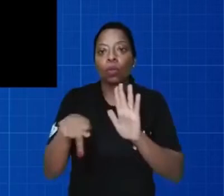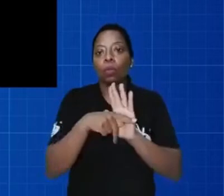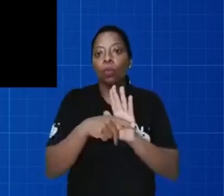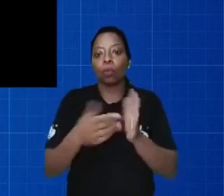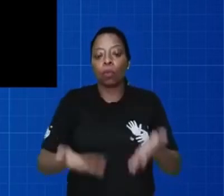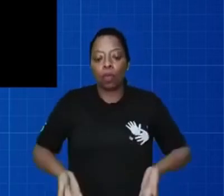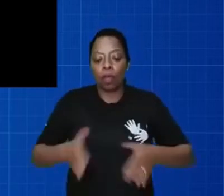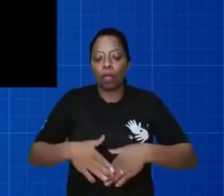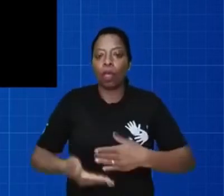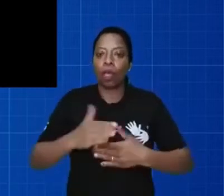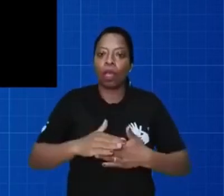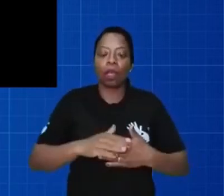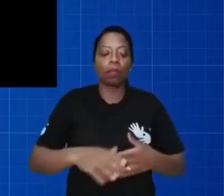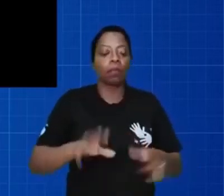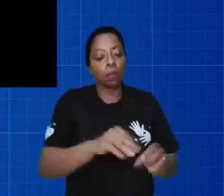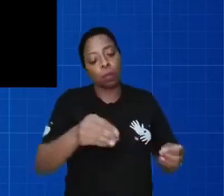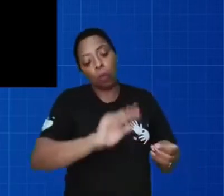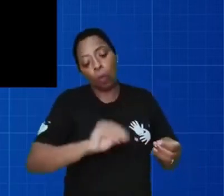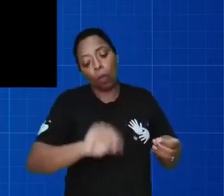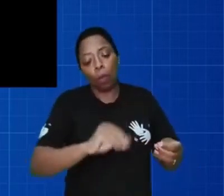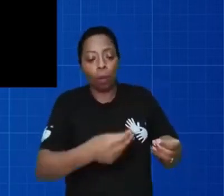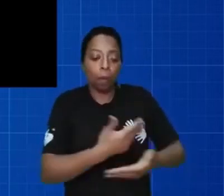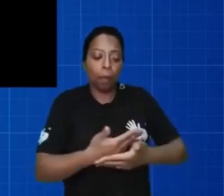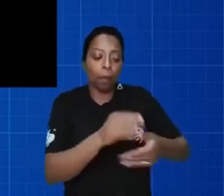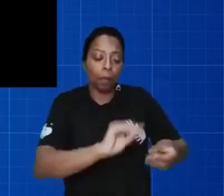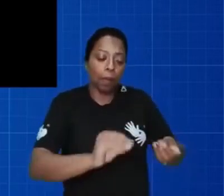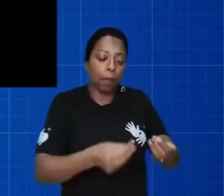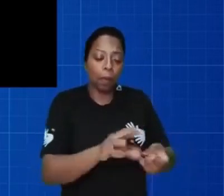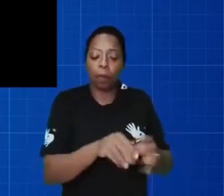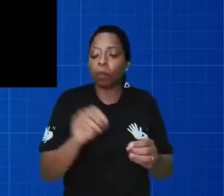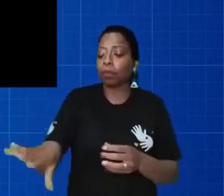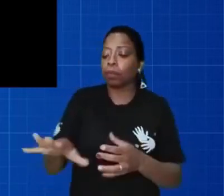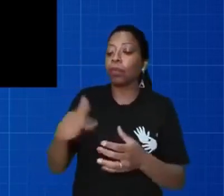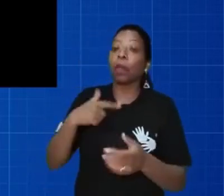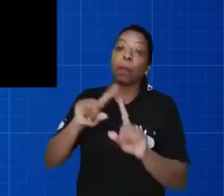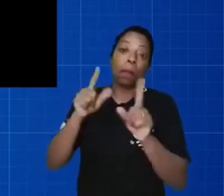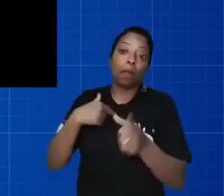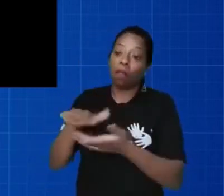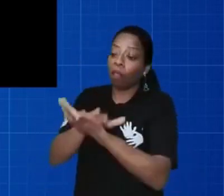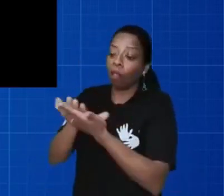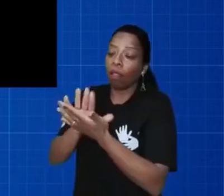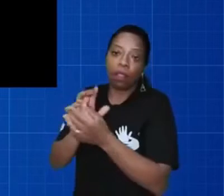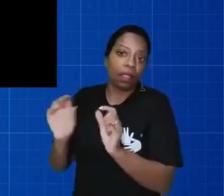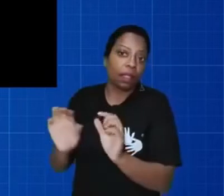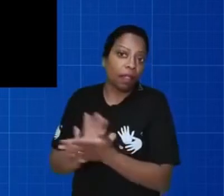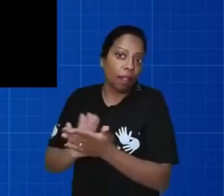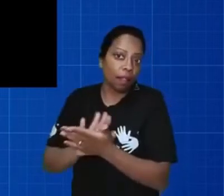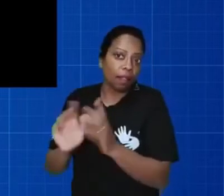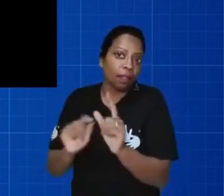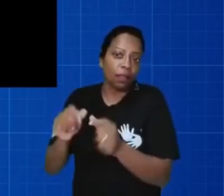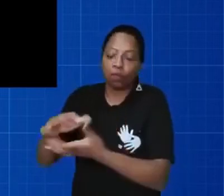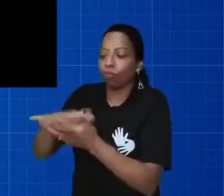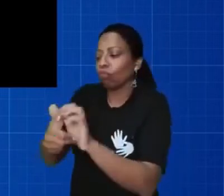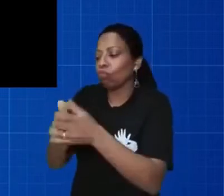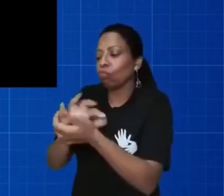fica por muito tempo nesse local ali de contato. Então, geralmente, quando